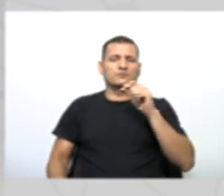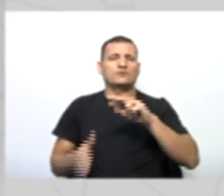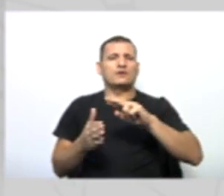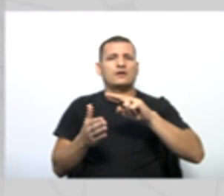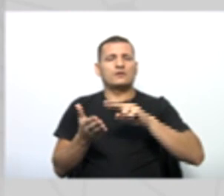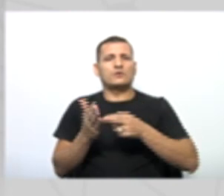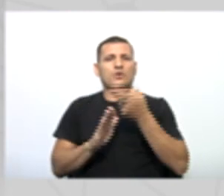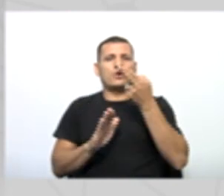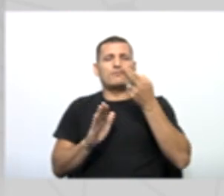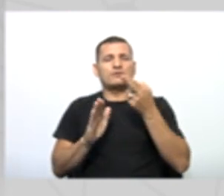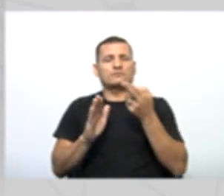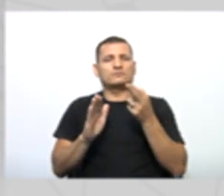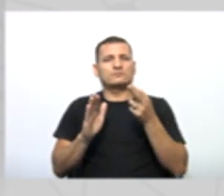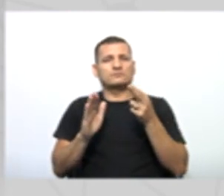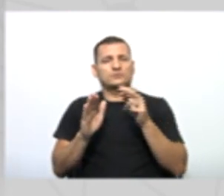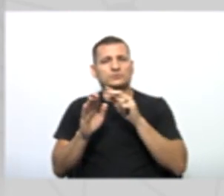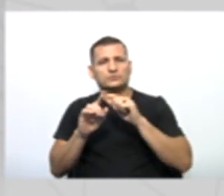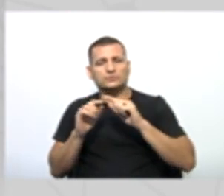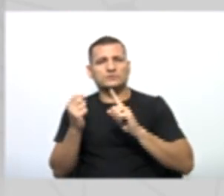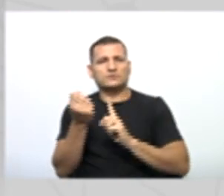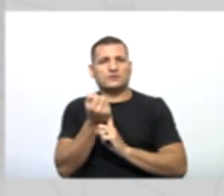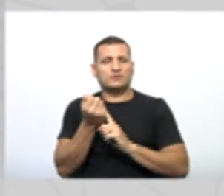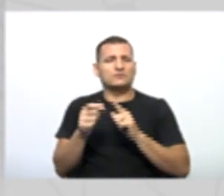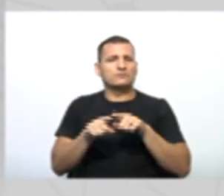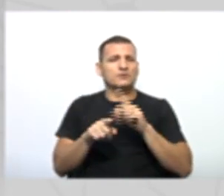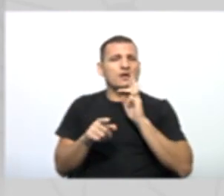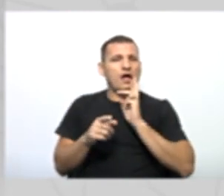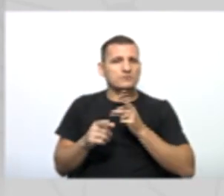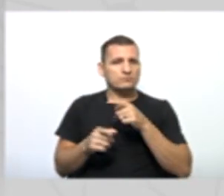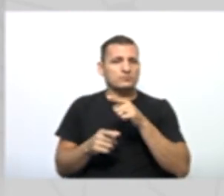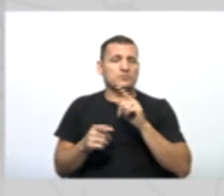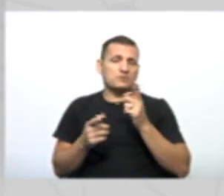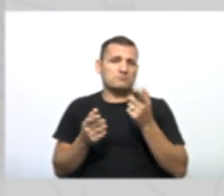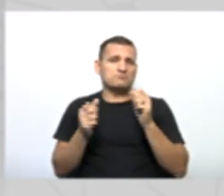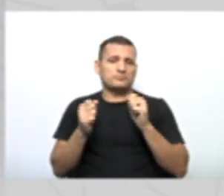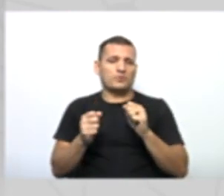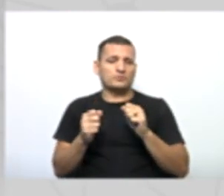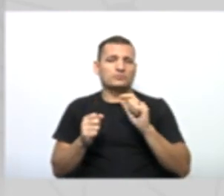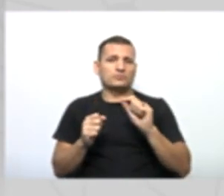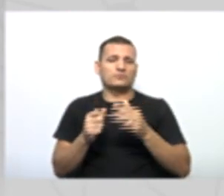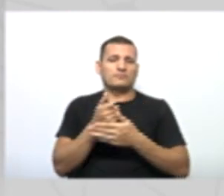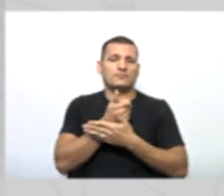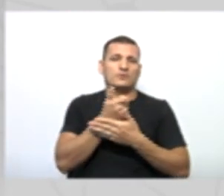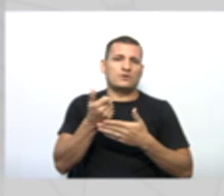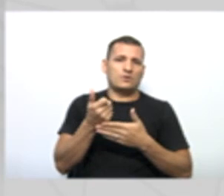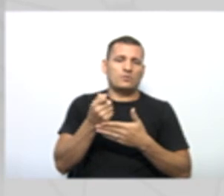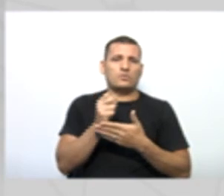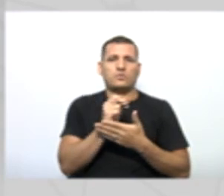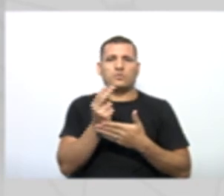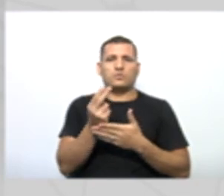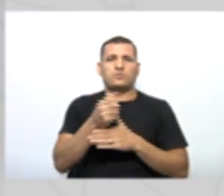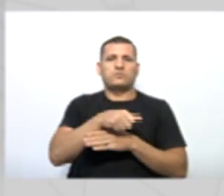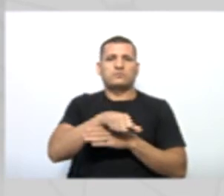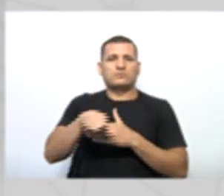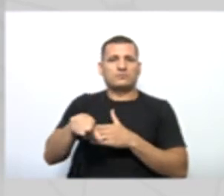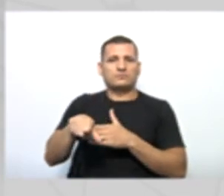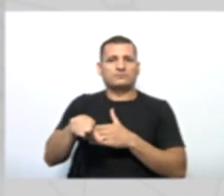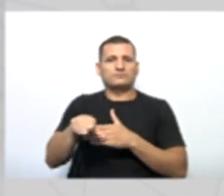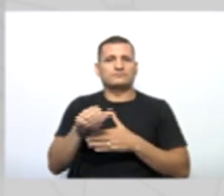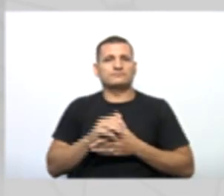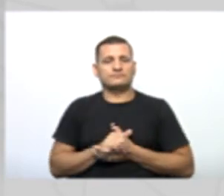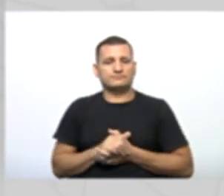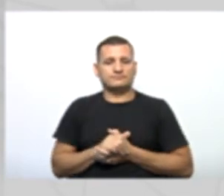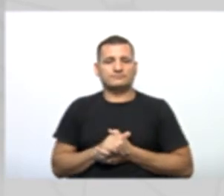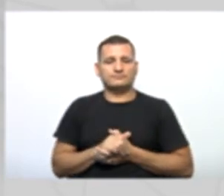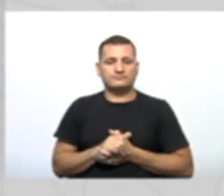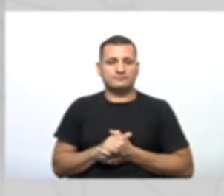da sociedade e das razões desta é que pode ser considerada moral ou imoral. E agora, professor? Voltamos